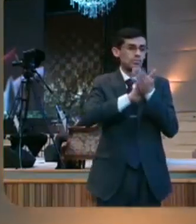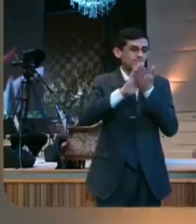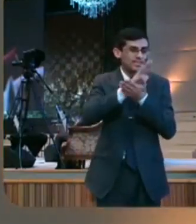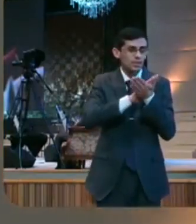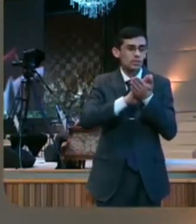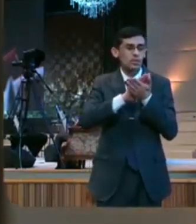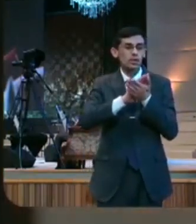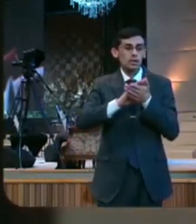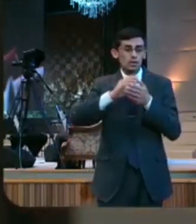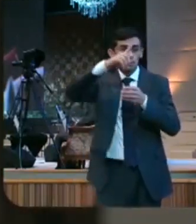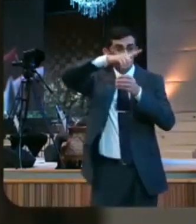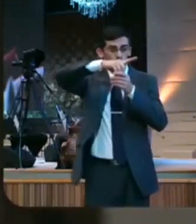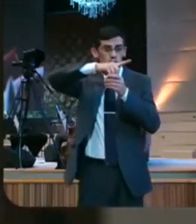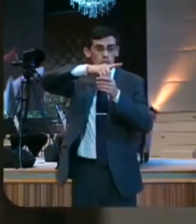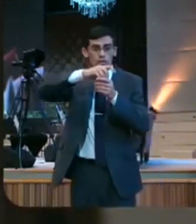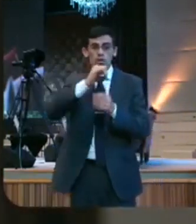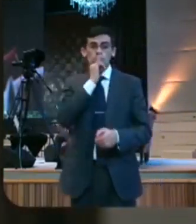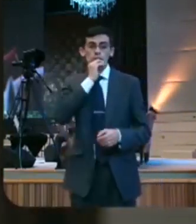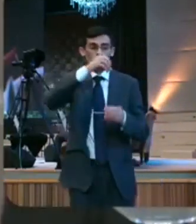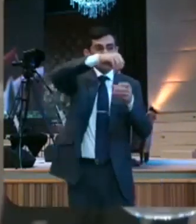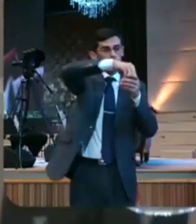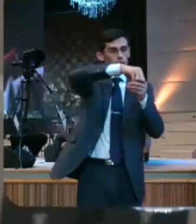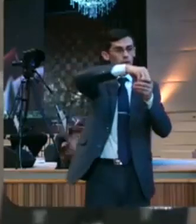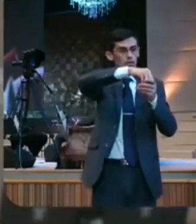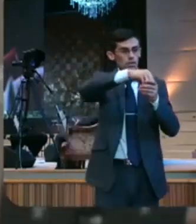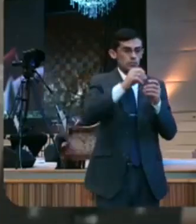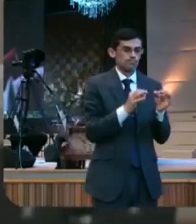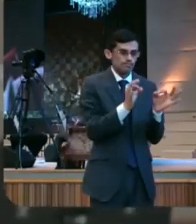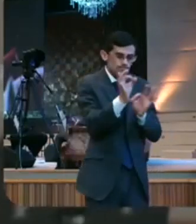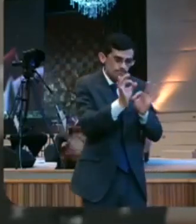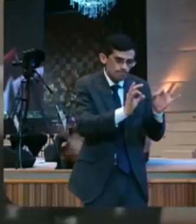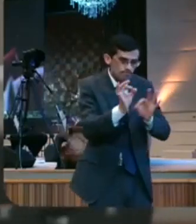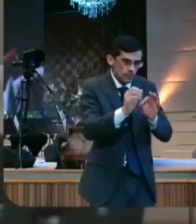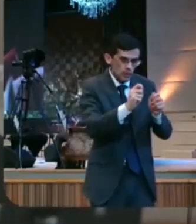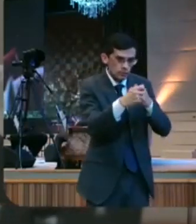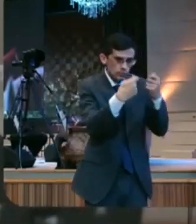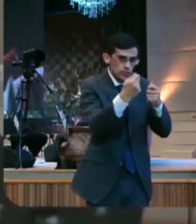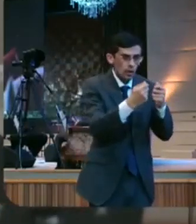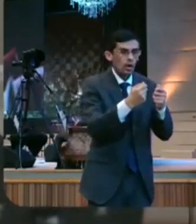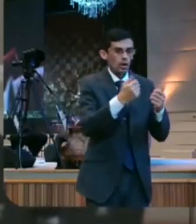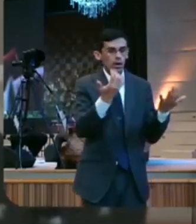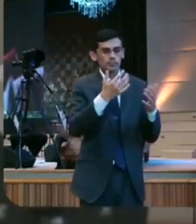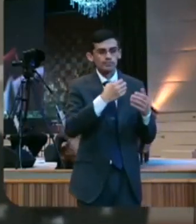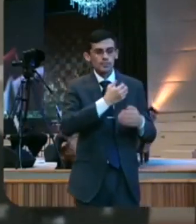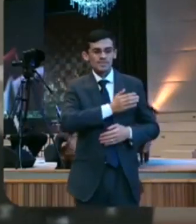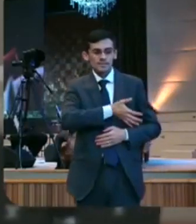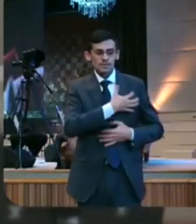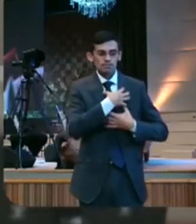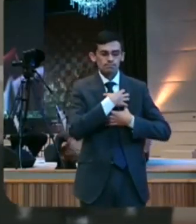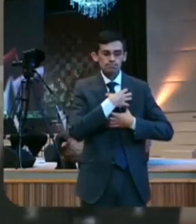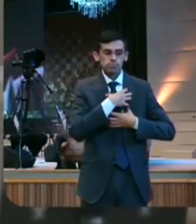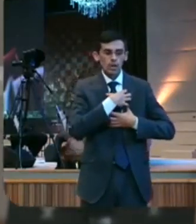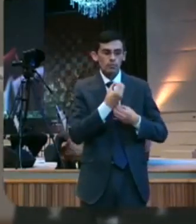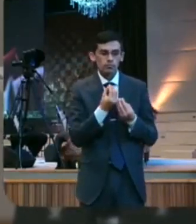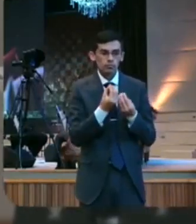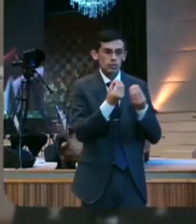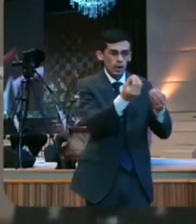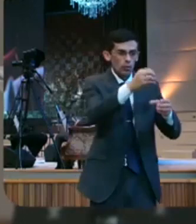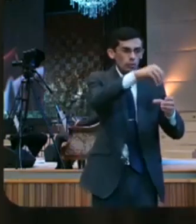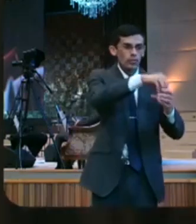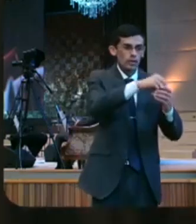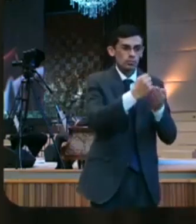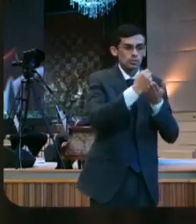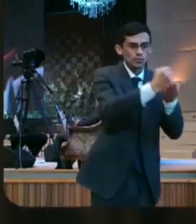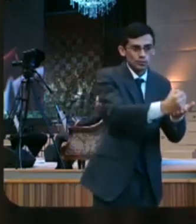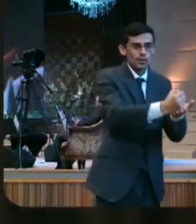que a oferta eu administro. Eu digo: puxa vida, meu coração está ardendo por esse assunto, eu vou lá